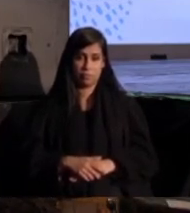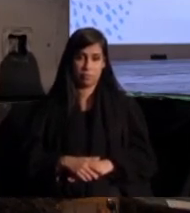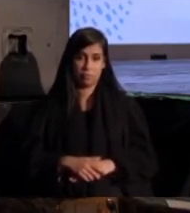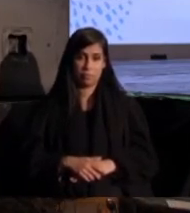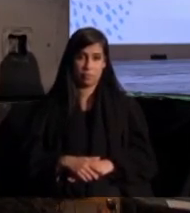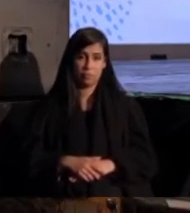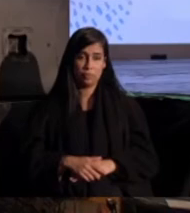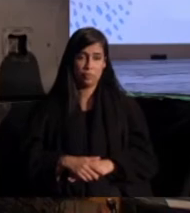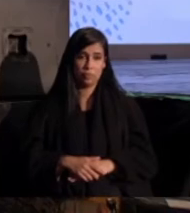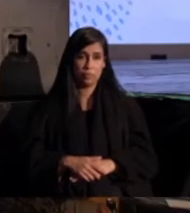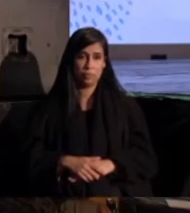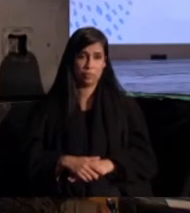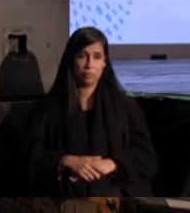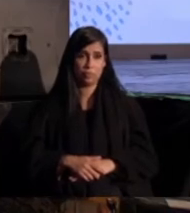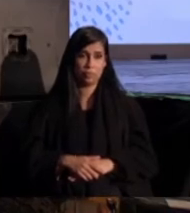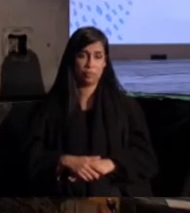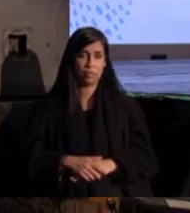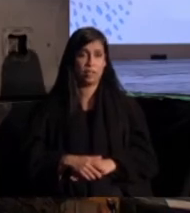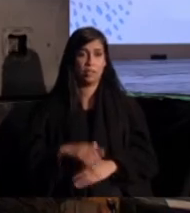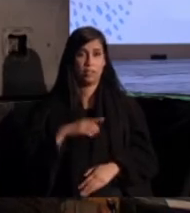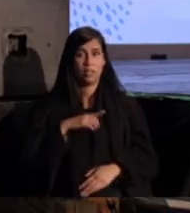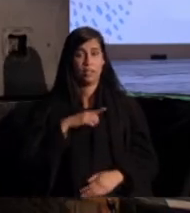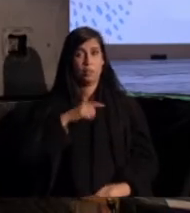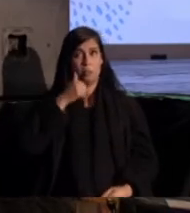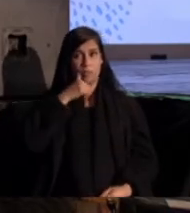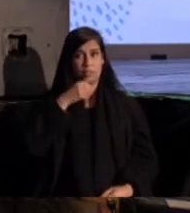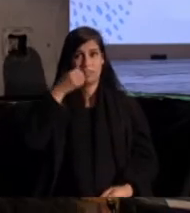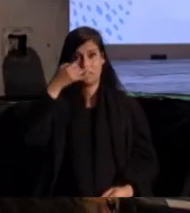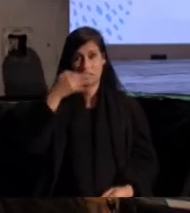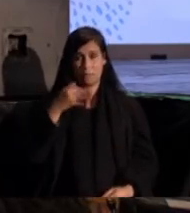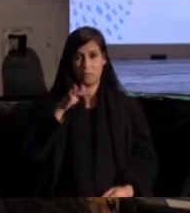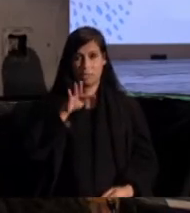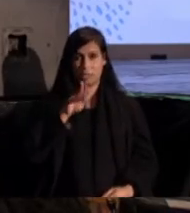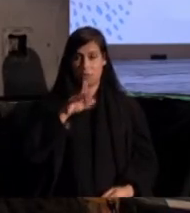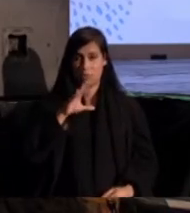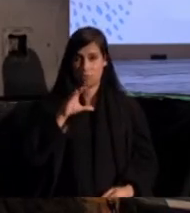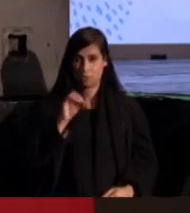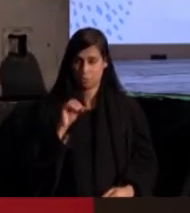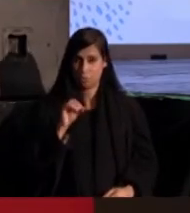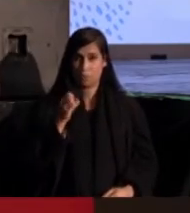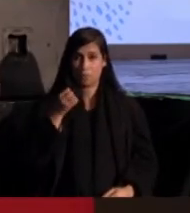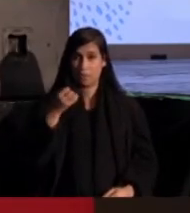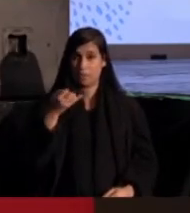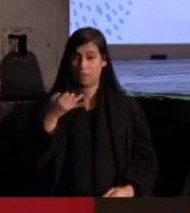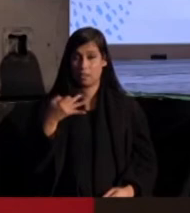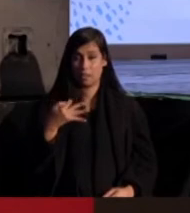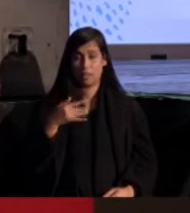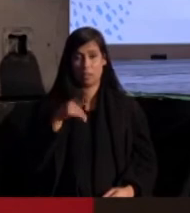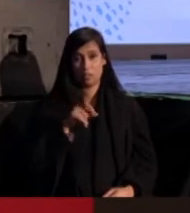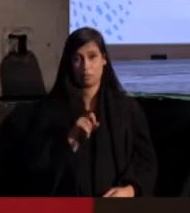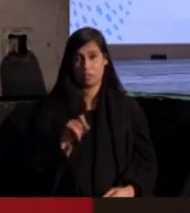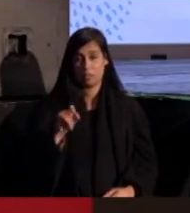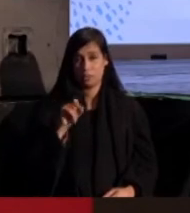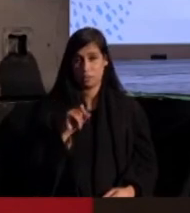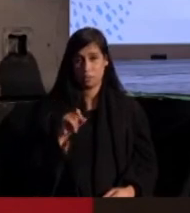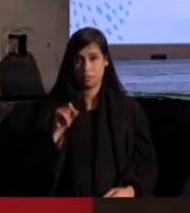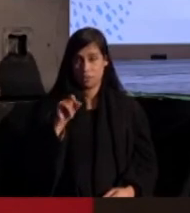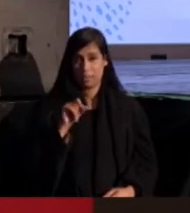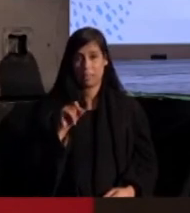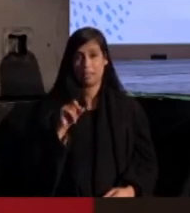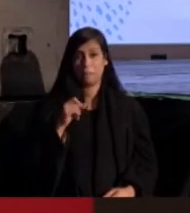Foucault no As Palavras e as Coisas, logo lá numa certa altura ela vai dizer, ele vai falar